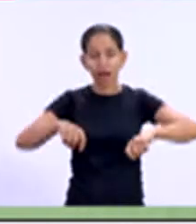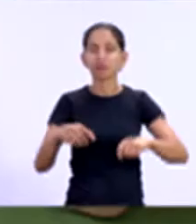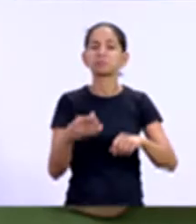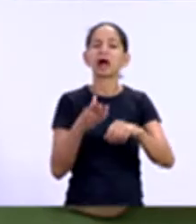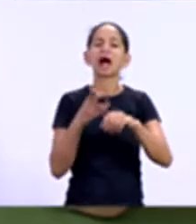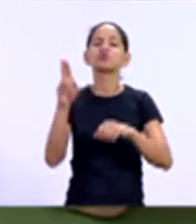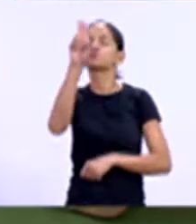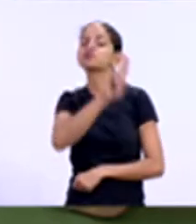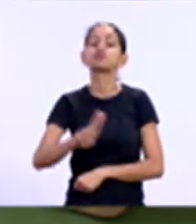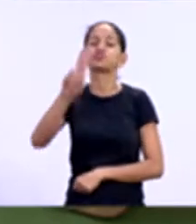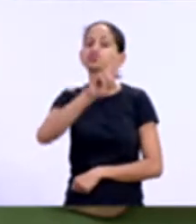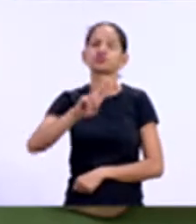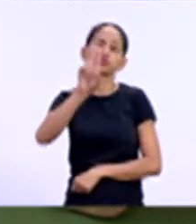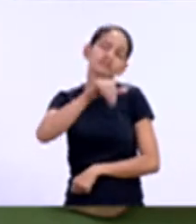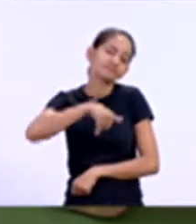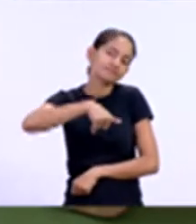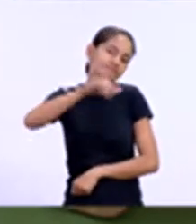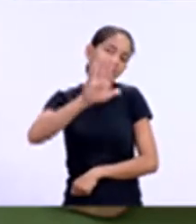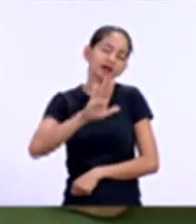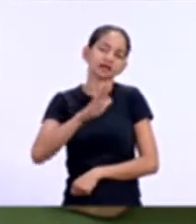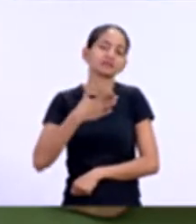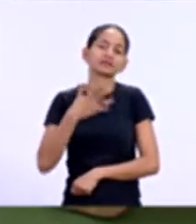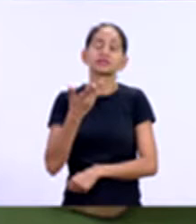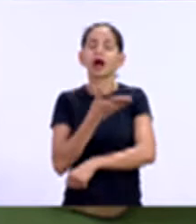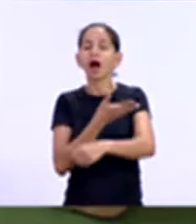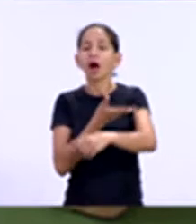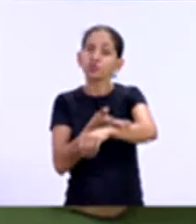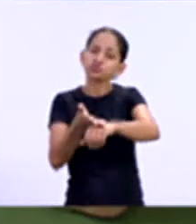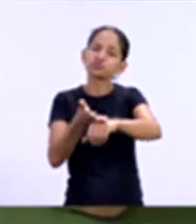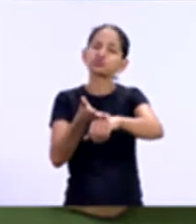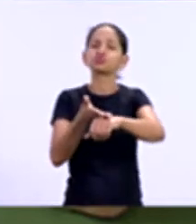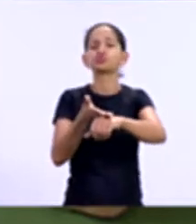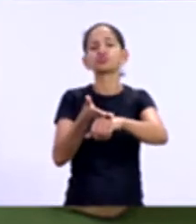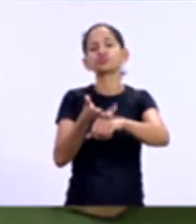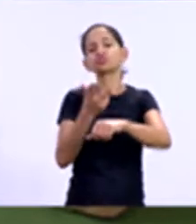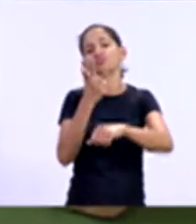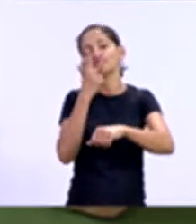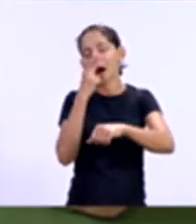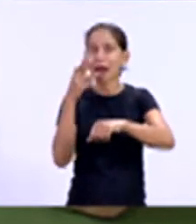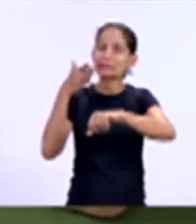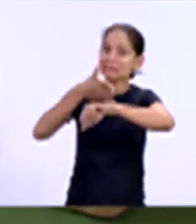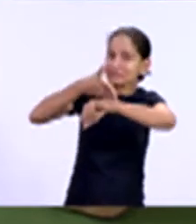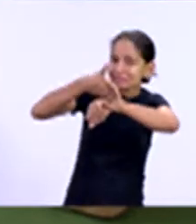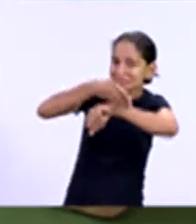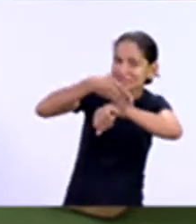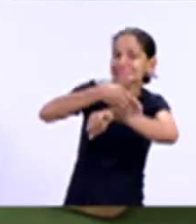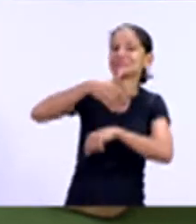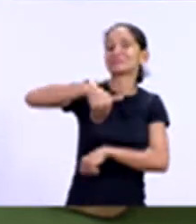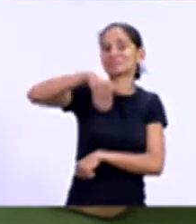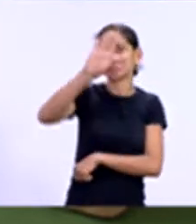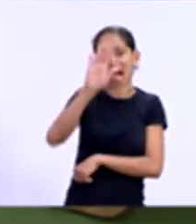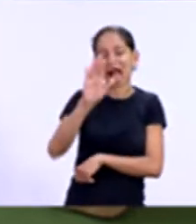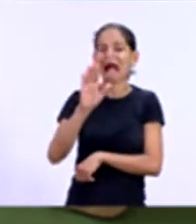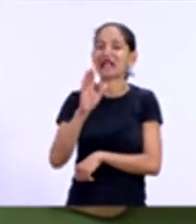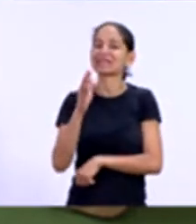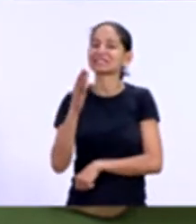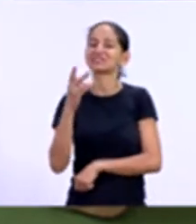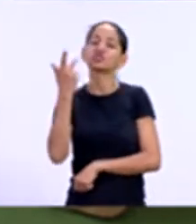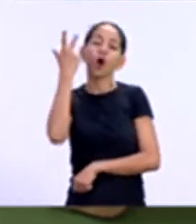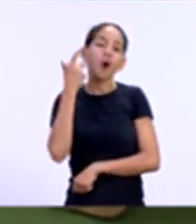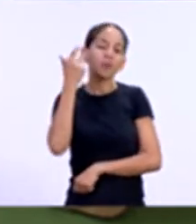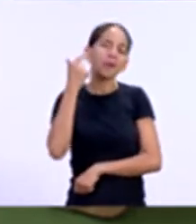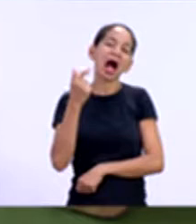ou mais usadas, né, pelos professores no curso. As mais usadas, as mais acessadas, talvez as mais